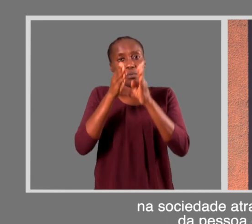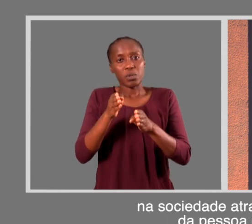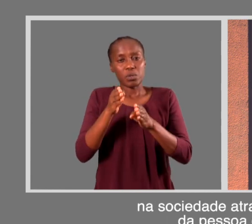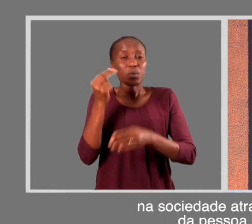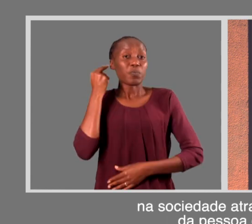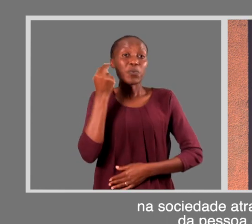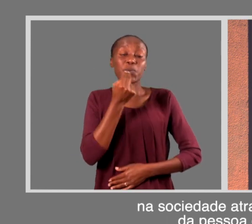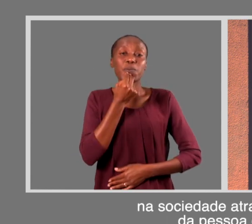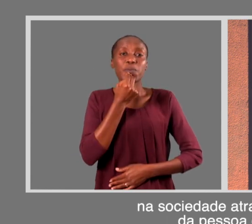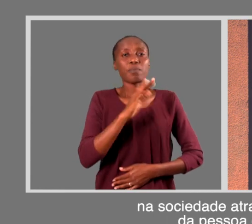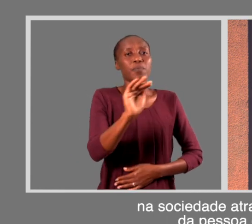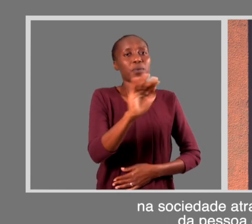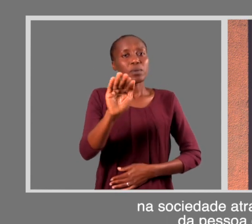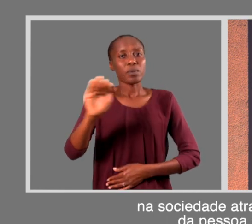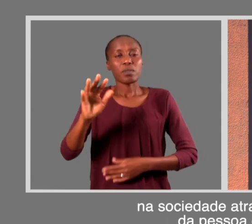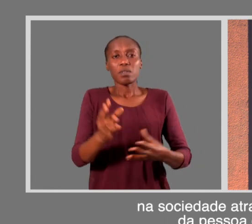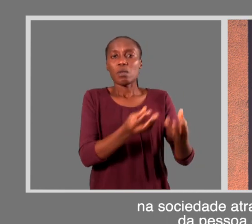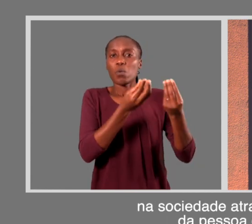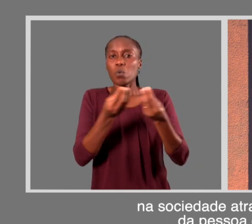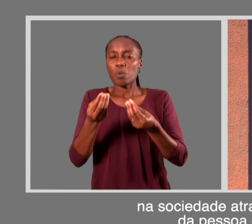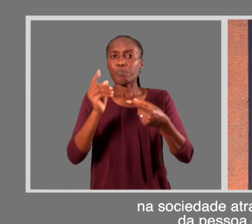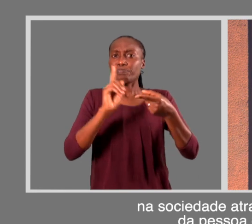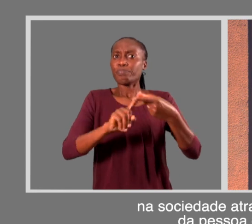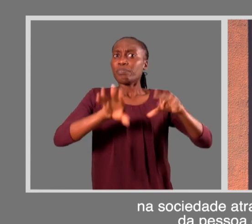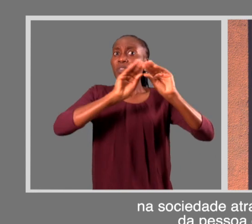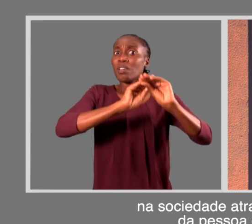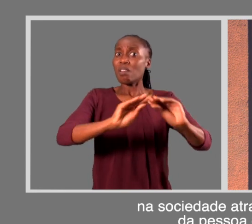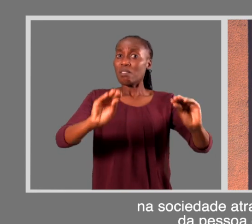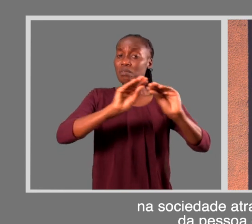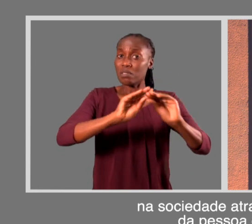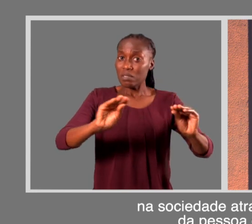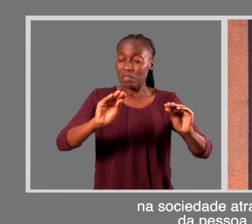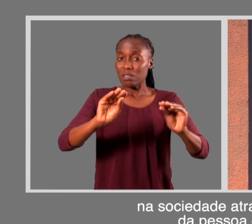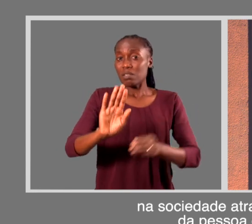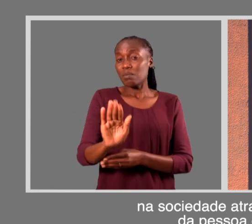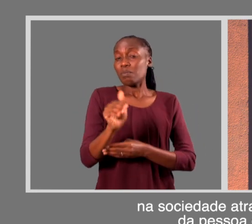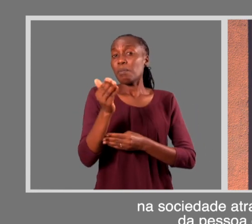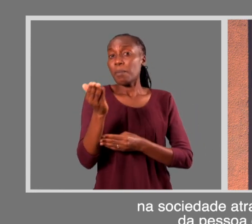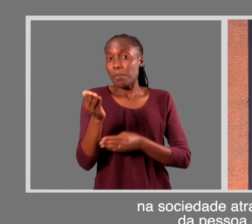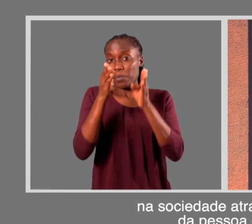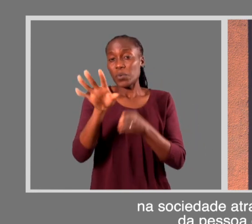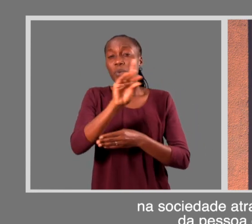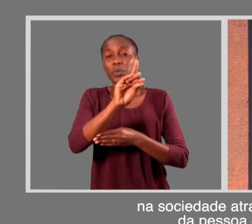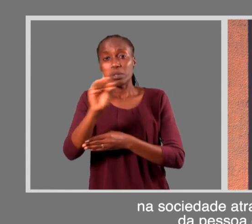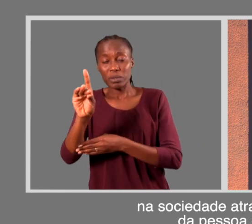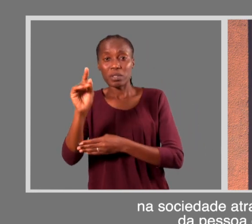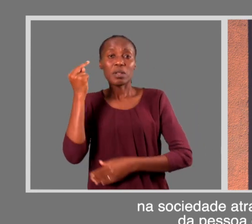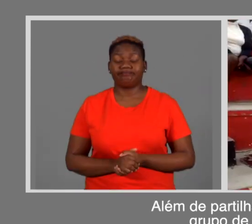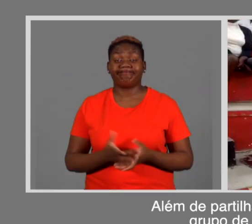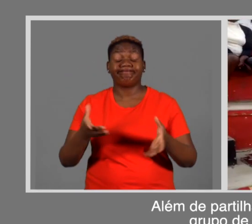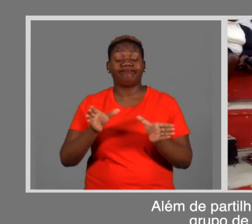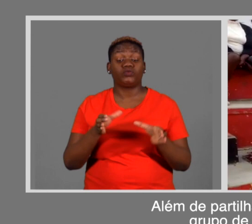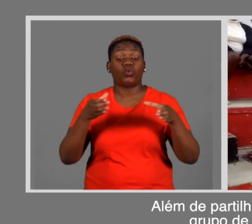surda na sociedade através das escolas de ensino, da pessoa com deficiência surda.